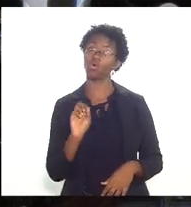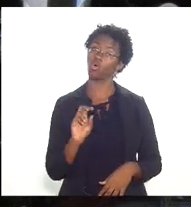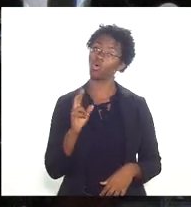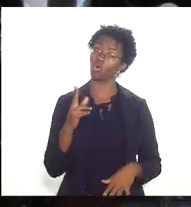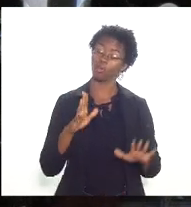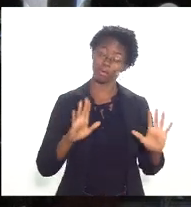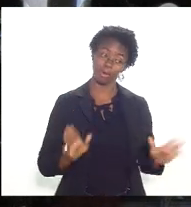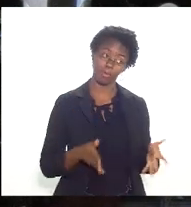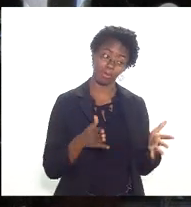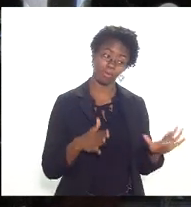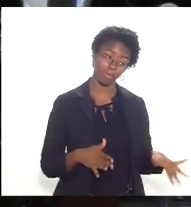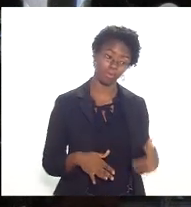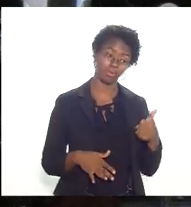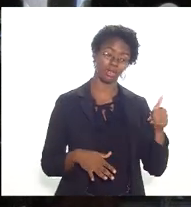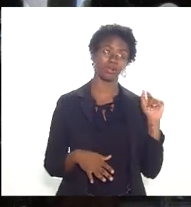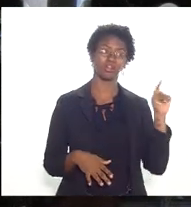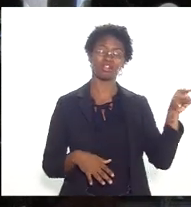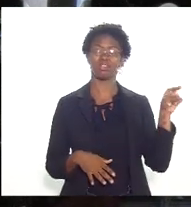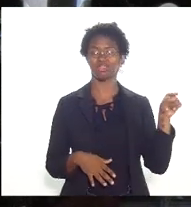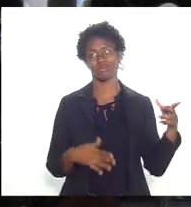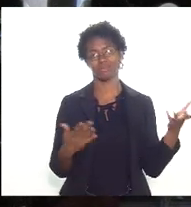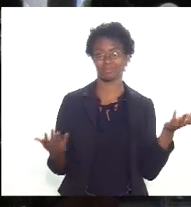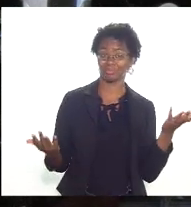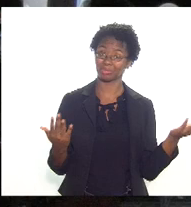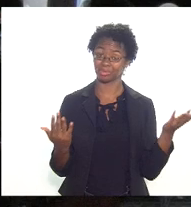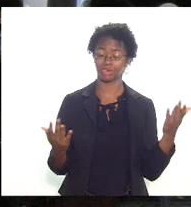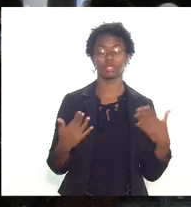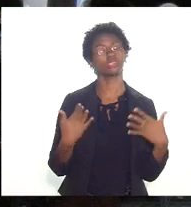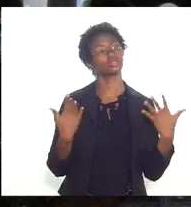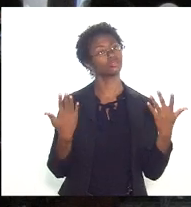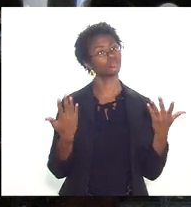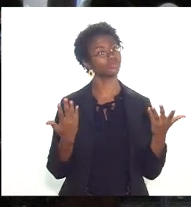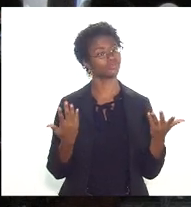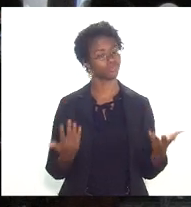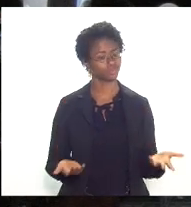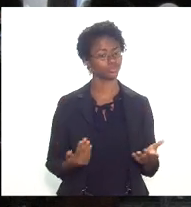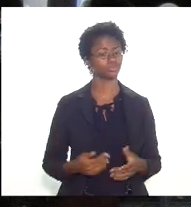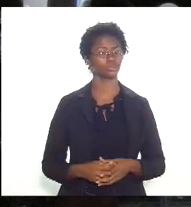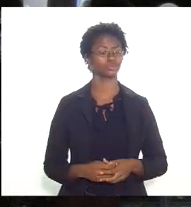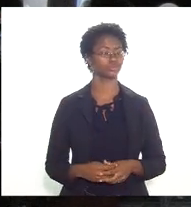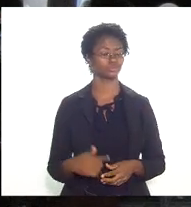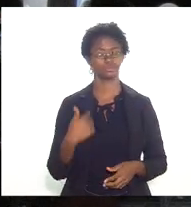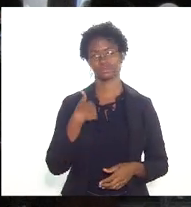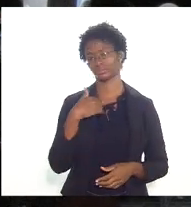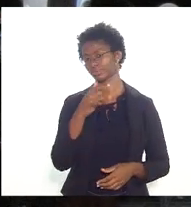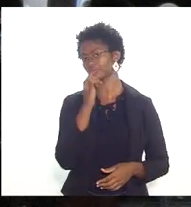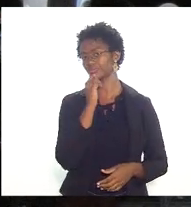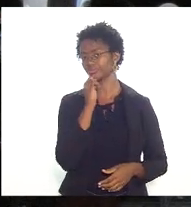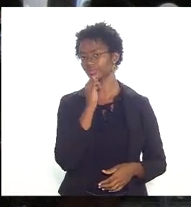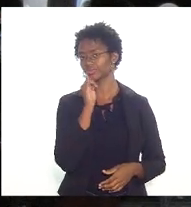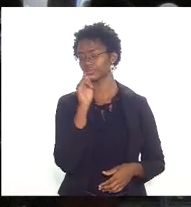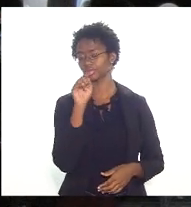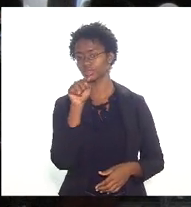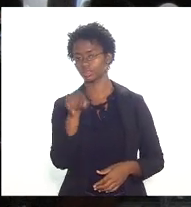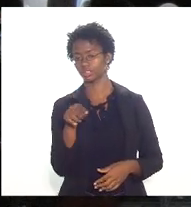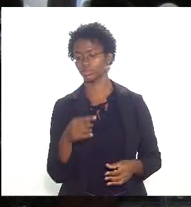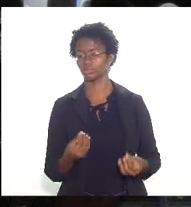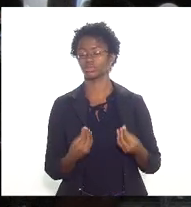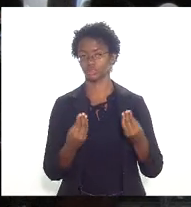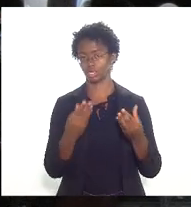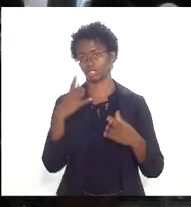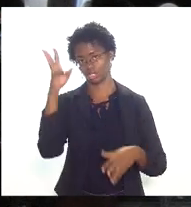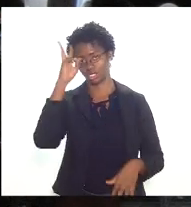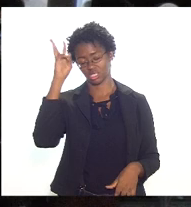concessão será feita dos Santos Dumont Mas de qualquer forma e eu dei como exemplo a questão na